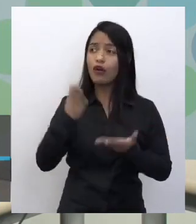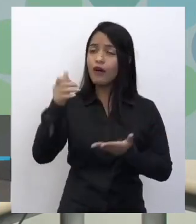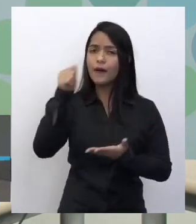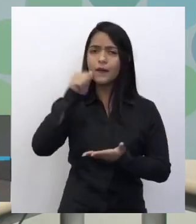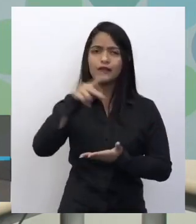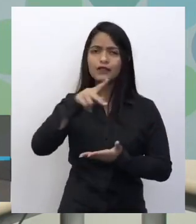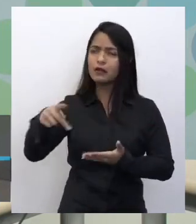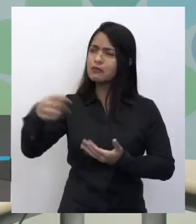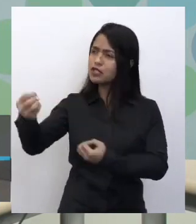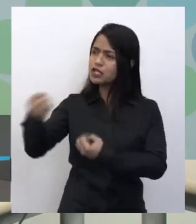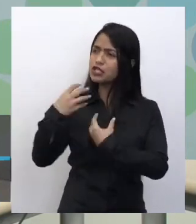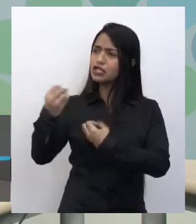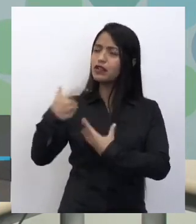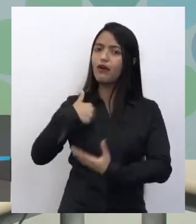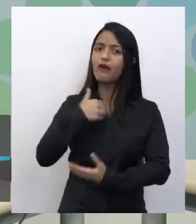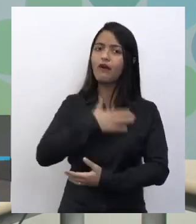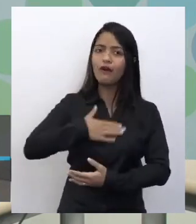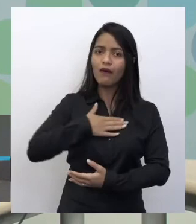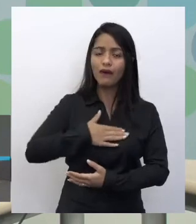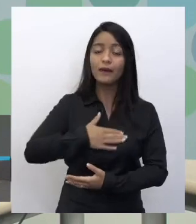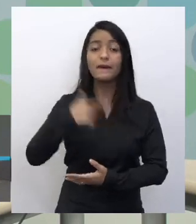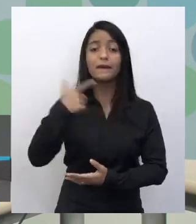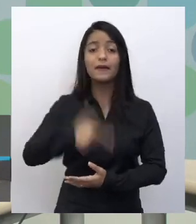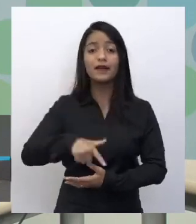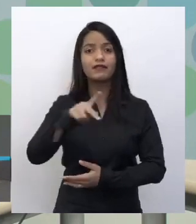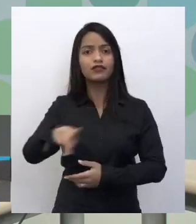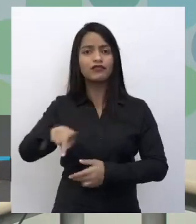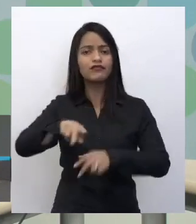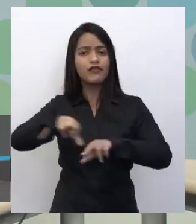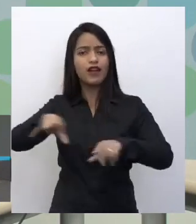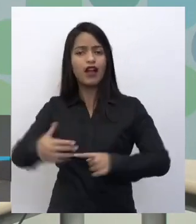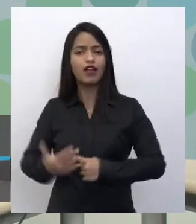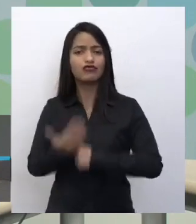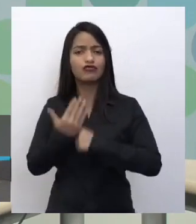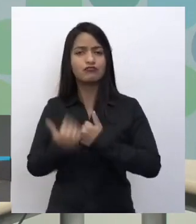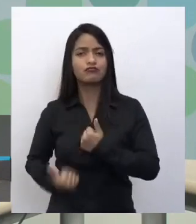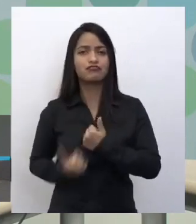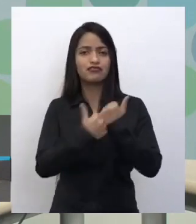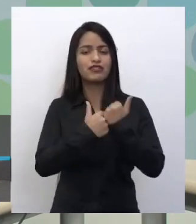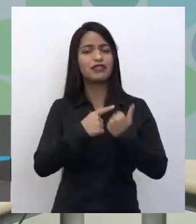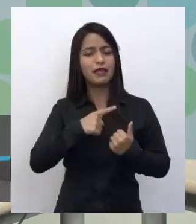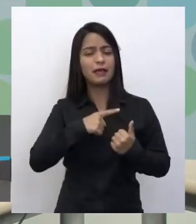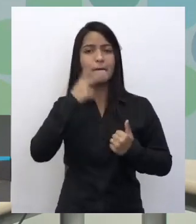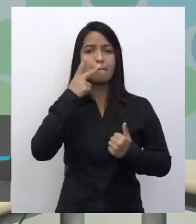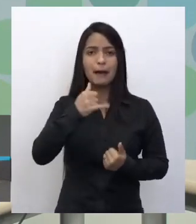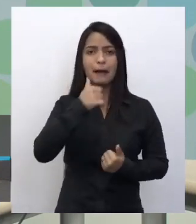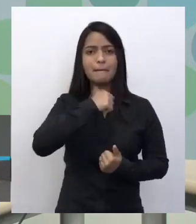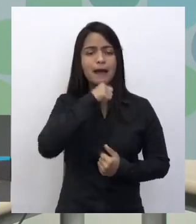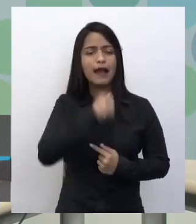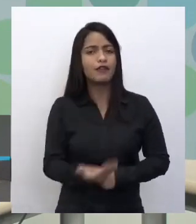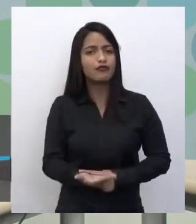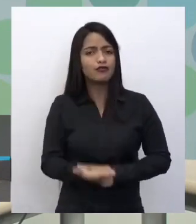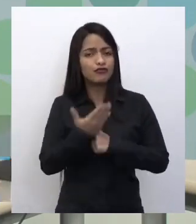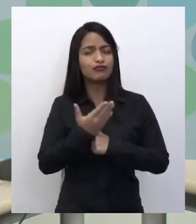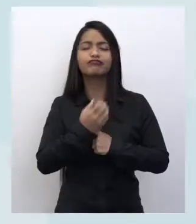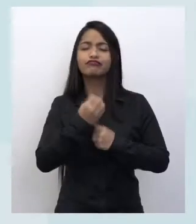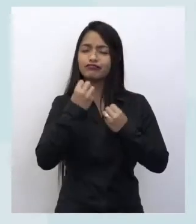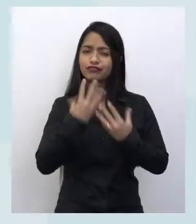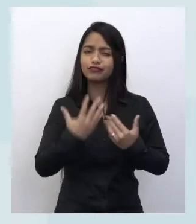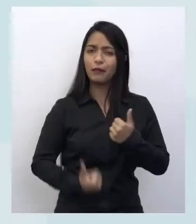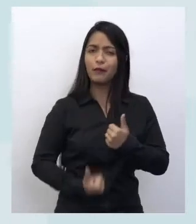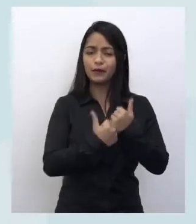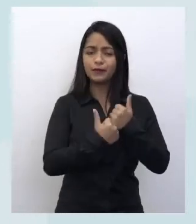professores de vocês, que são maravilhosos, né? Dos pais, enfim. Então, bora lá responder aí a questão que vou colocar na